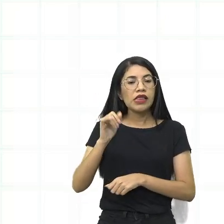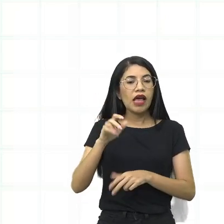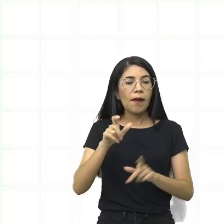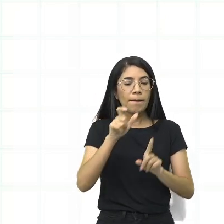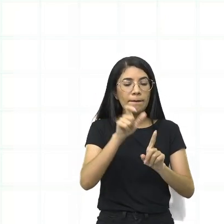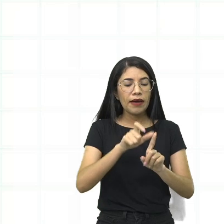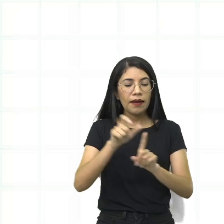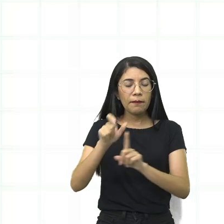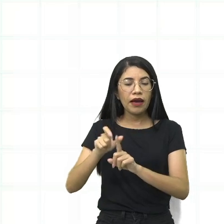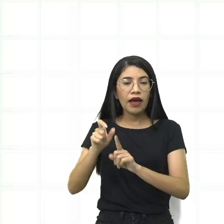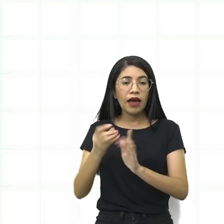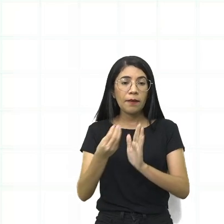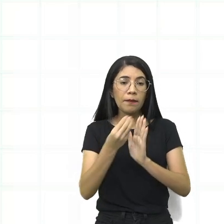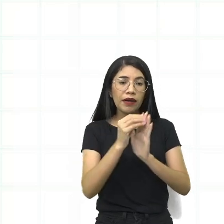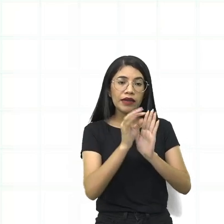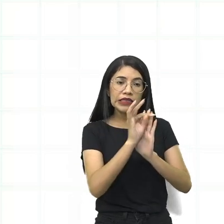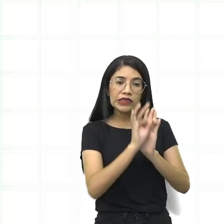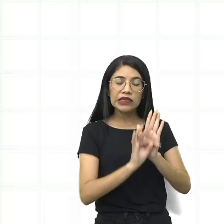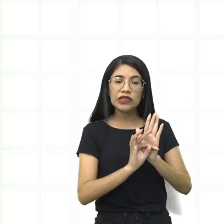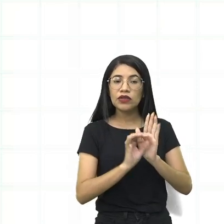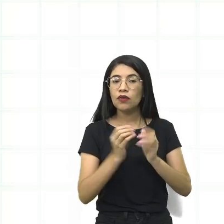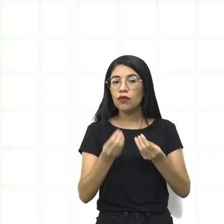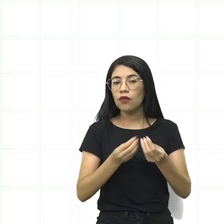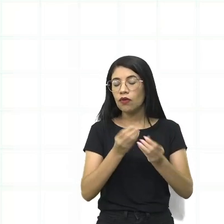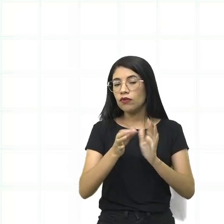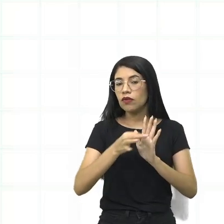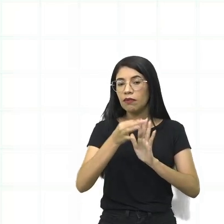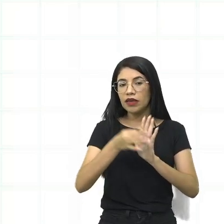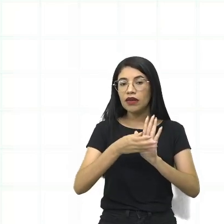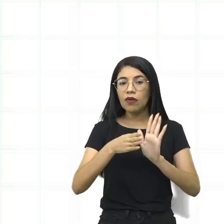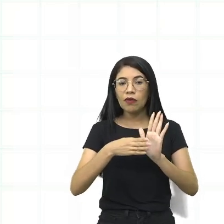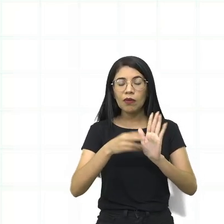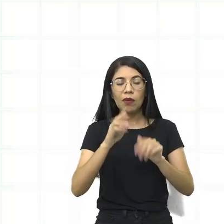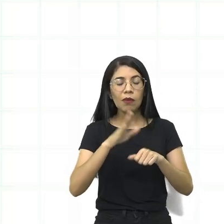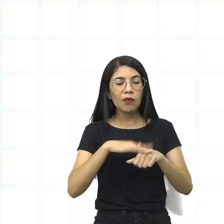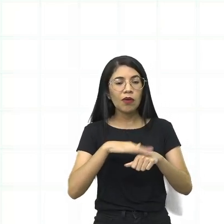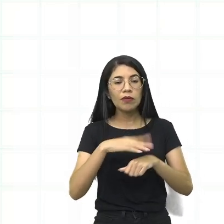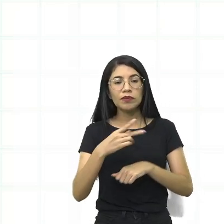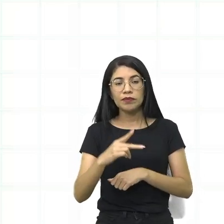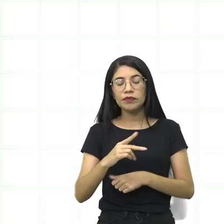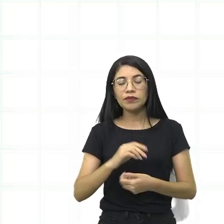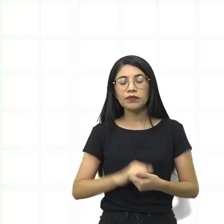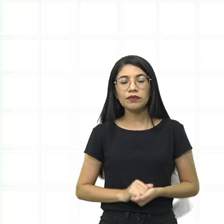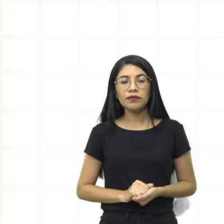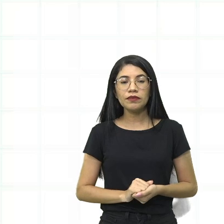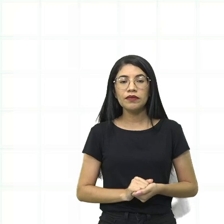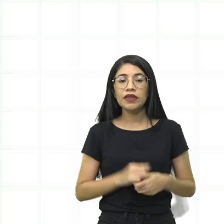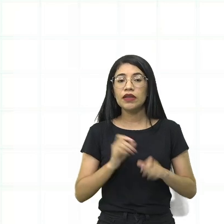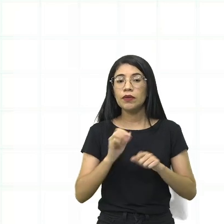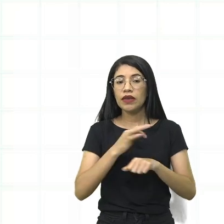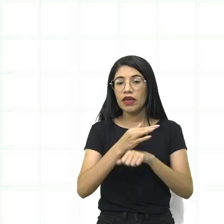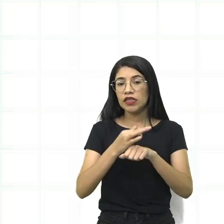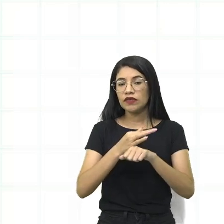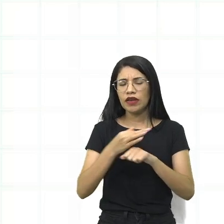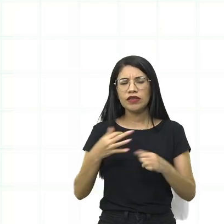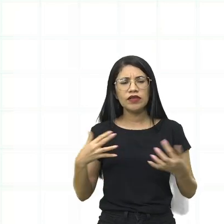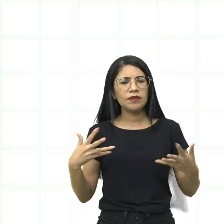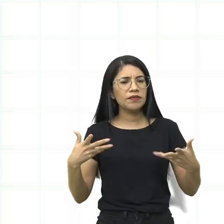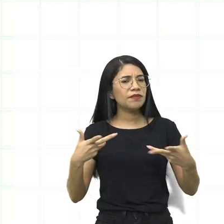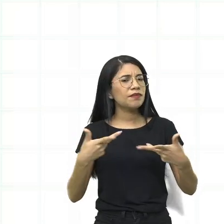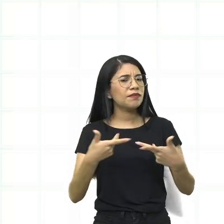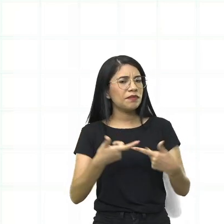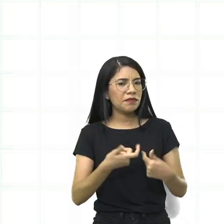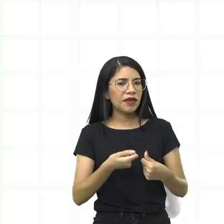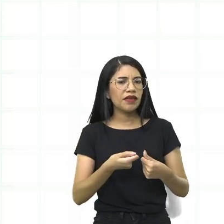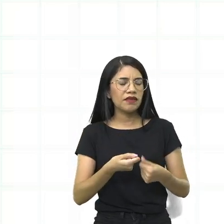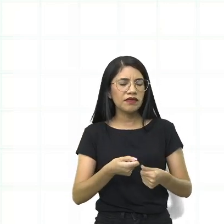por meio desse texto, dando a sua opinião, né, dando opinião sobre algo. E aí, neste caso, de que as férias foram maravilhosas.